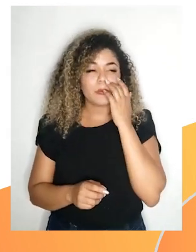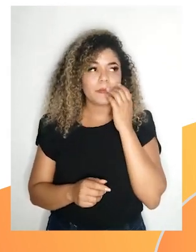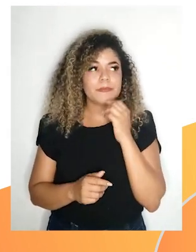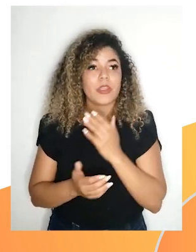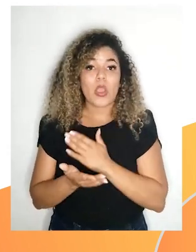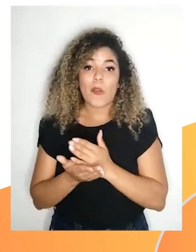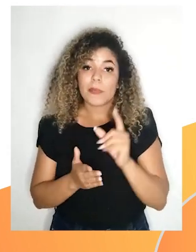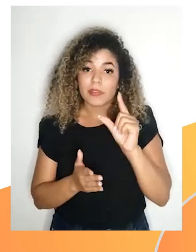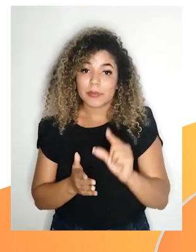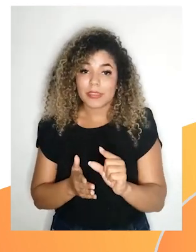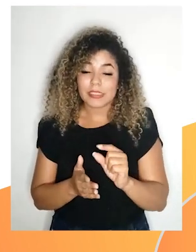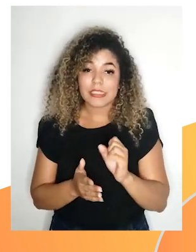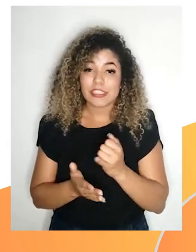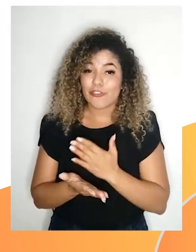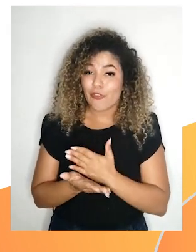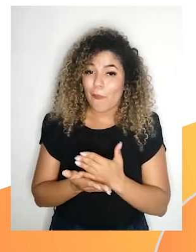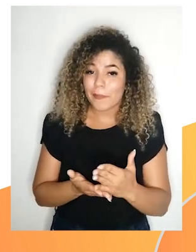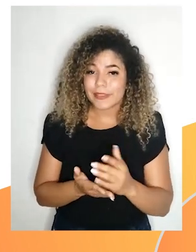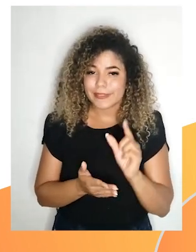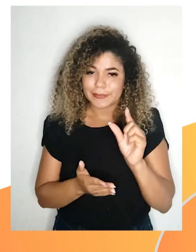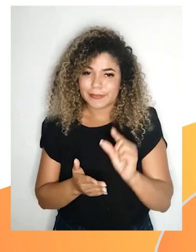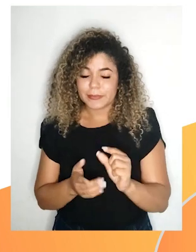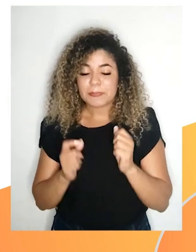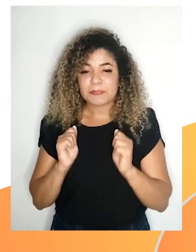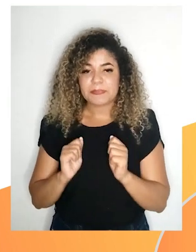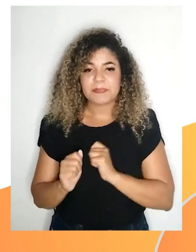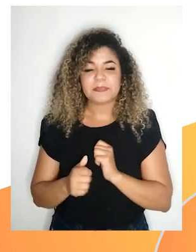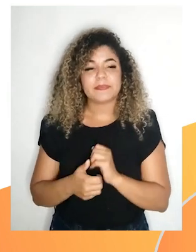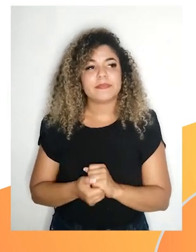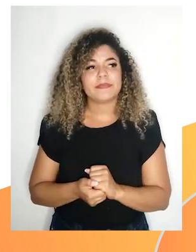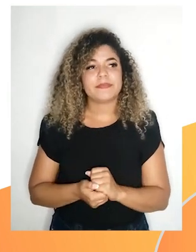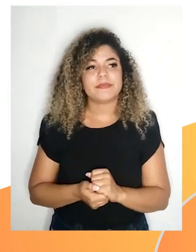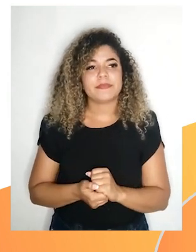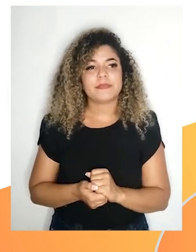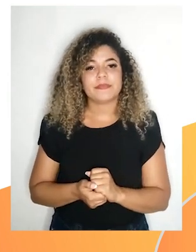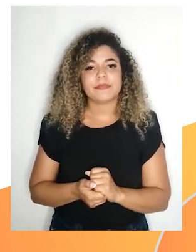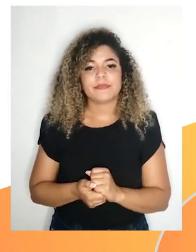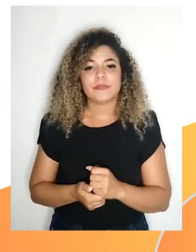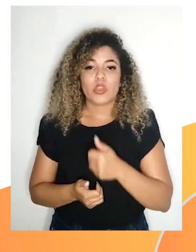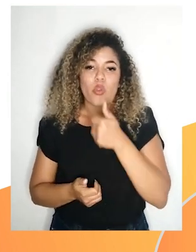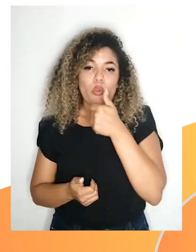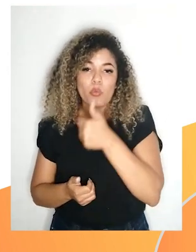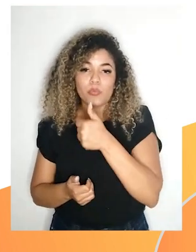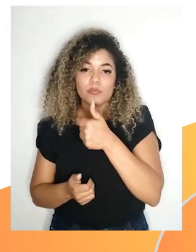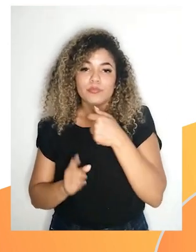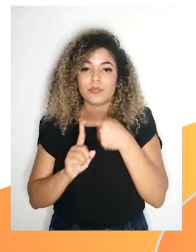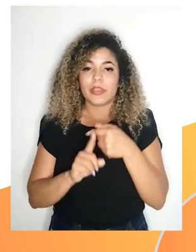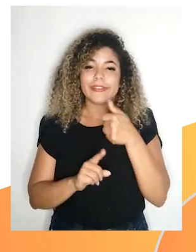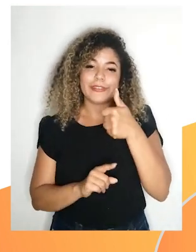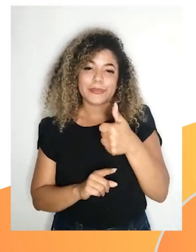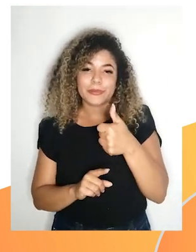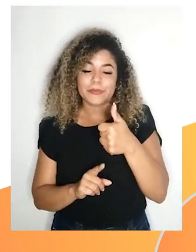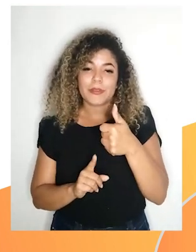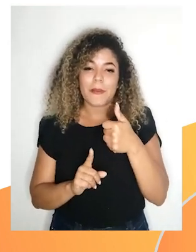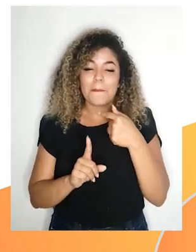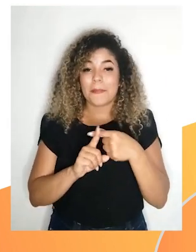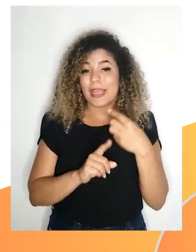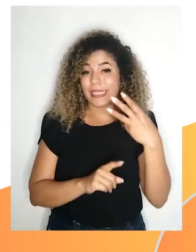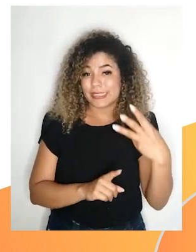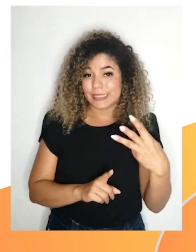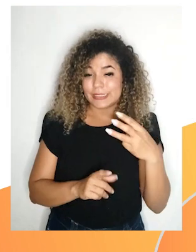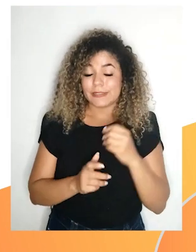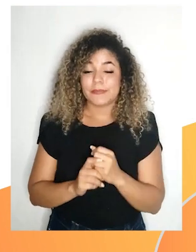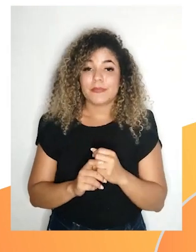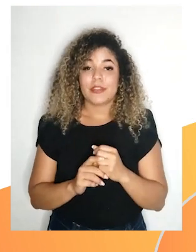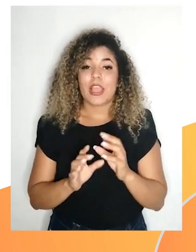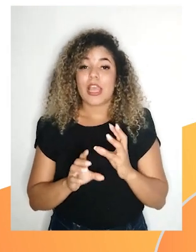pelos menores. Se a gente for começar pelos menores, também a gente pode ter a configuração 1, 1 e 3,